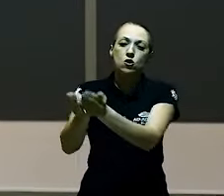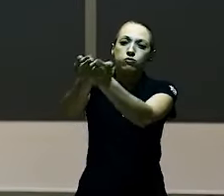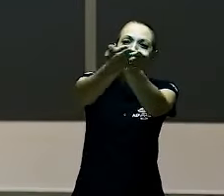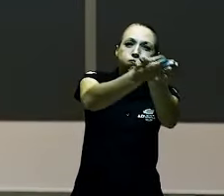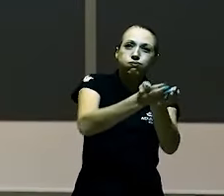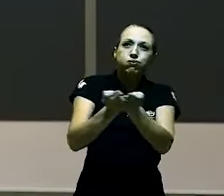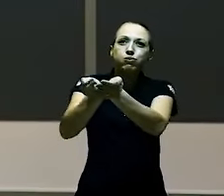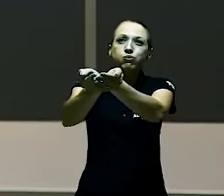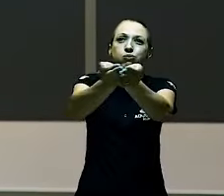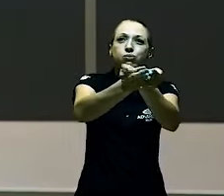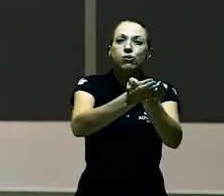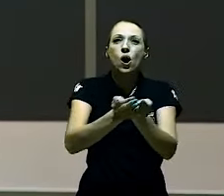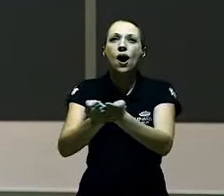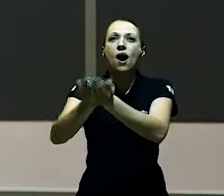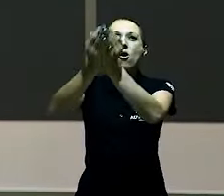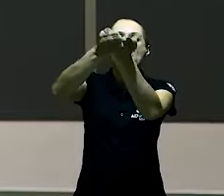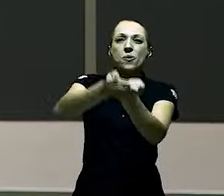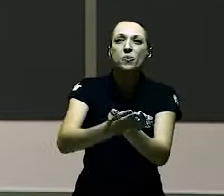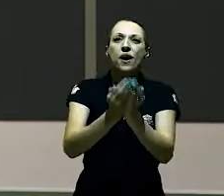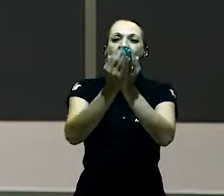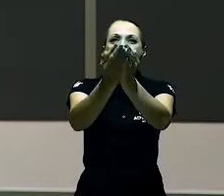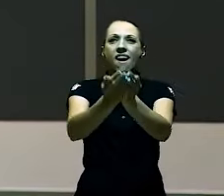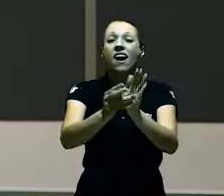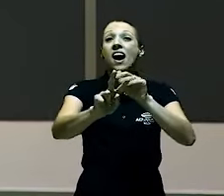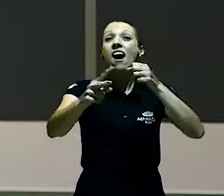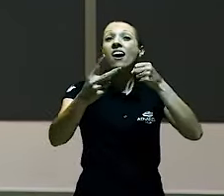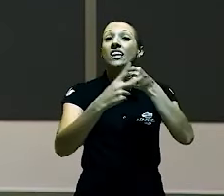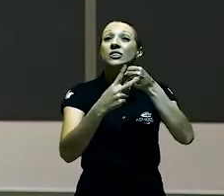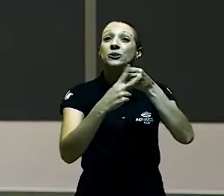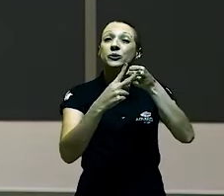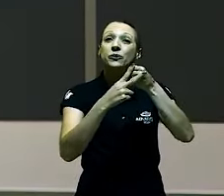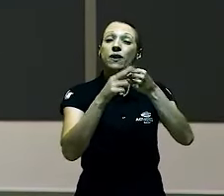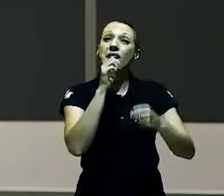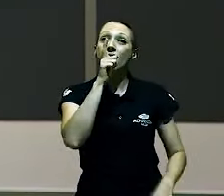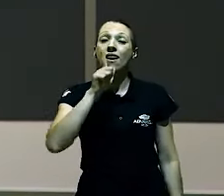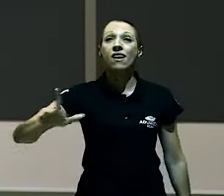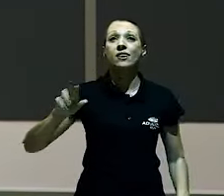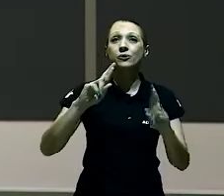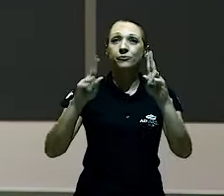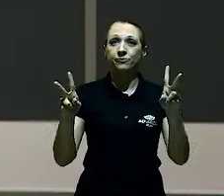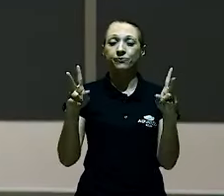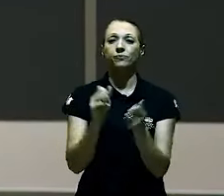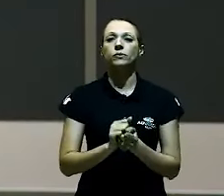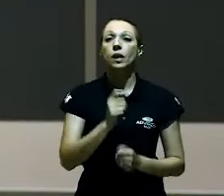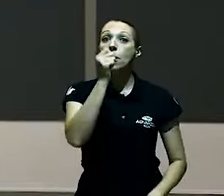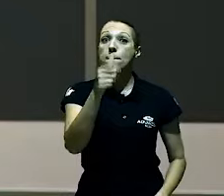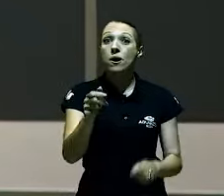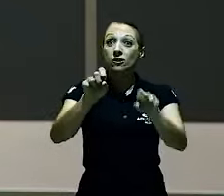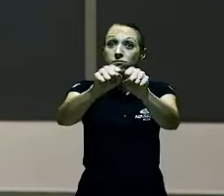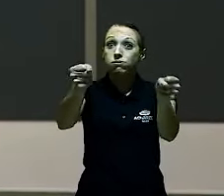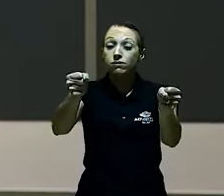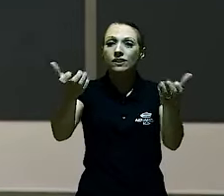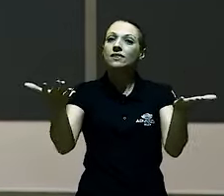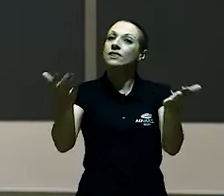eu analisei os verbos que estavam no hebraico, a palavra aí, essa expressão "a ponto de se despedaçar"